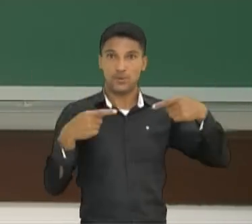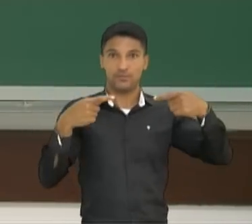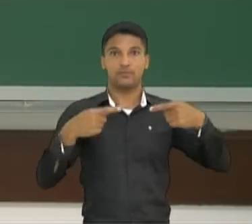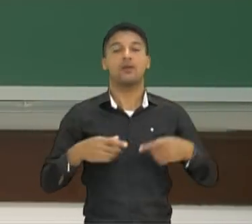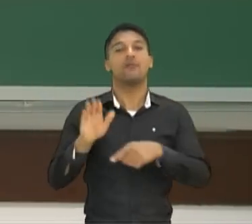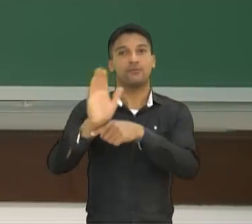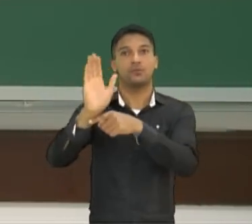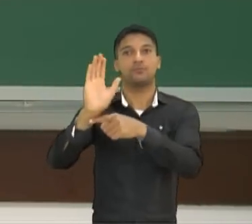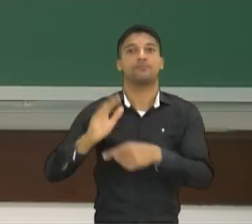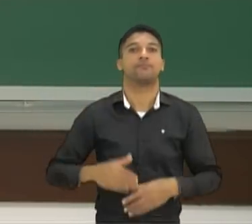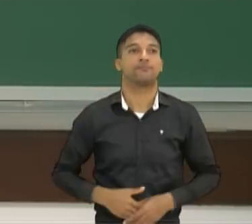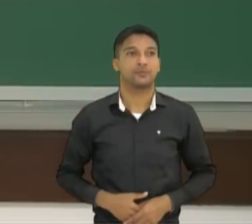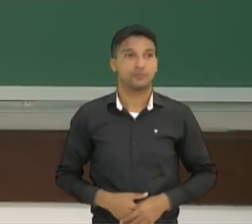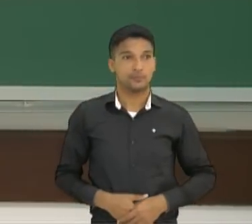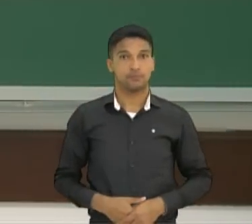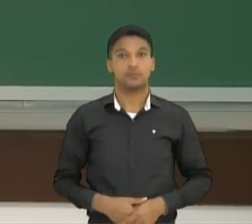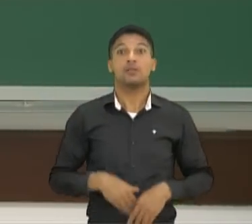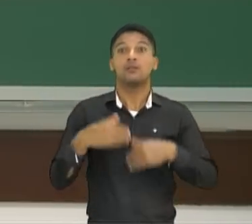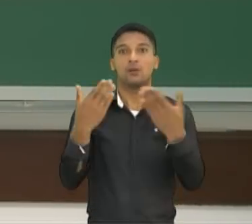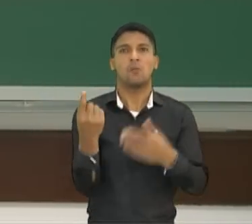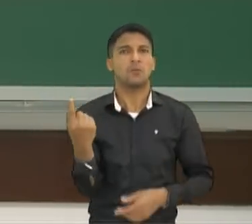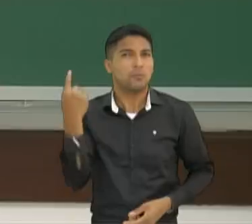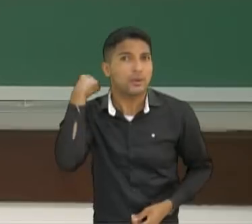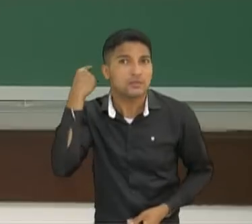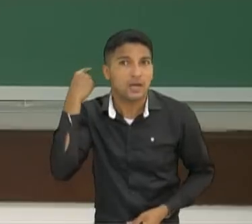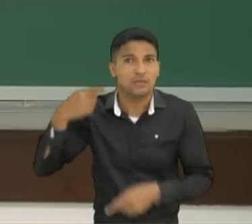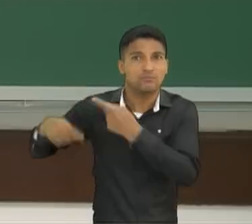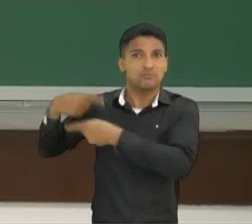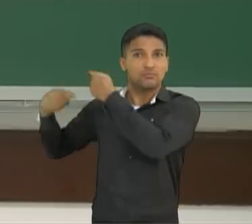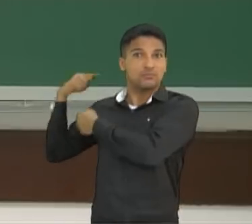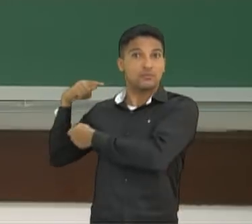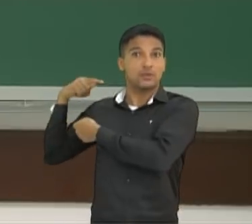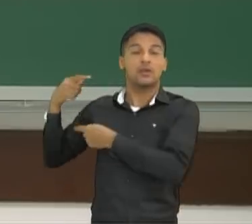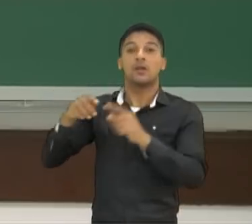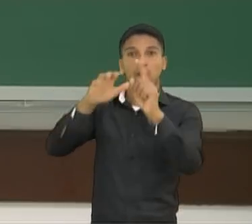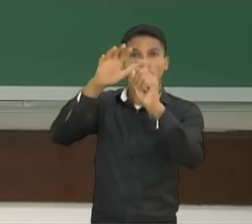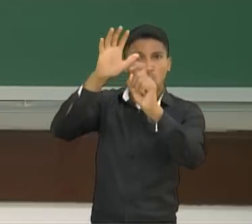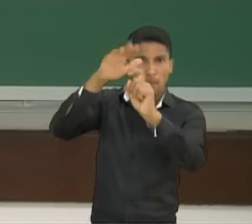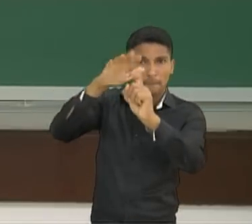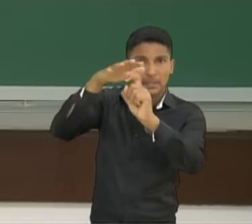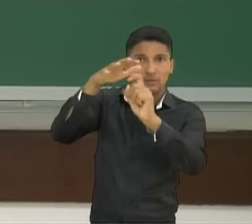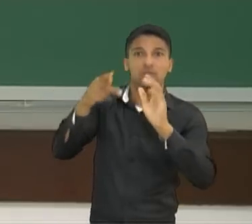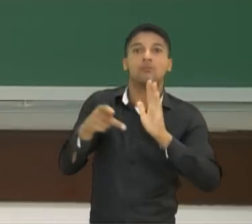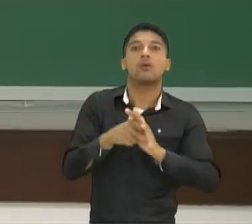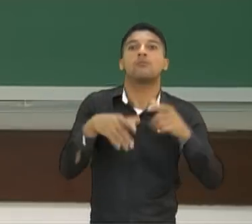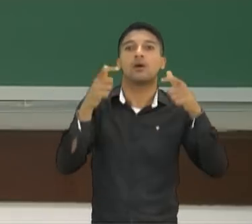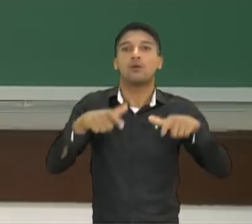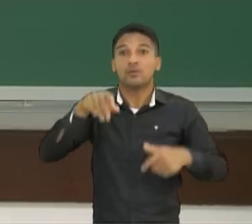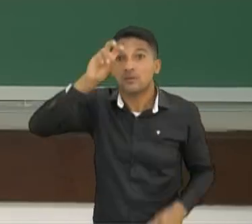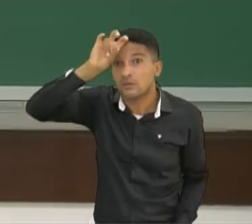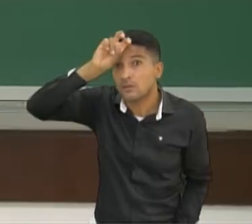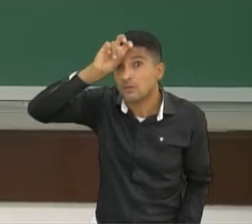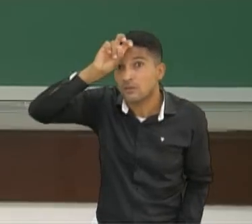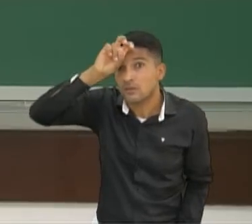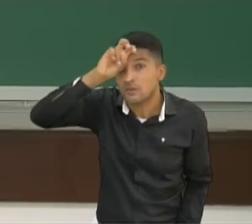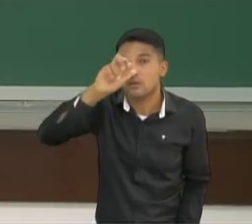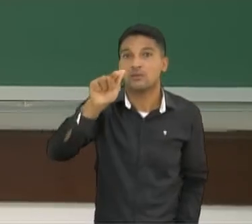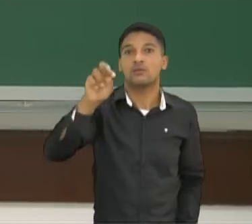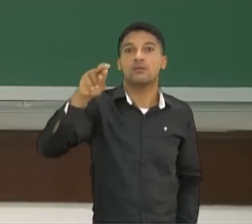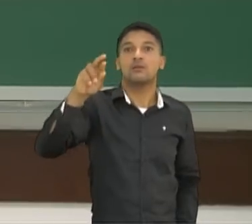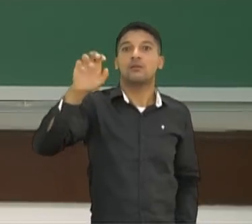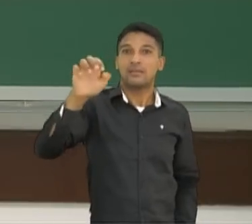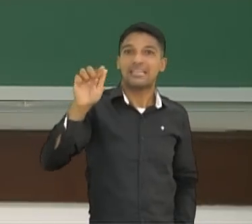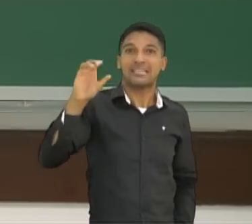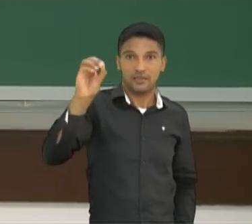uma fantasia. O grego entendia um mito como uma realidade. Para o grego, se